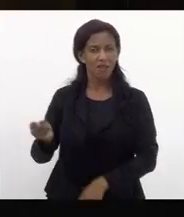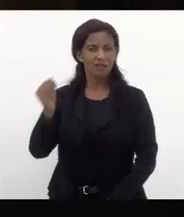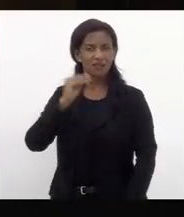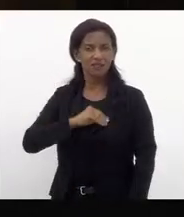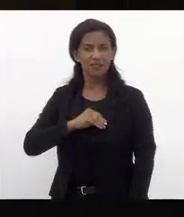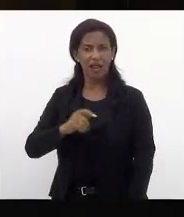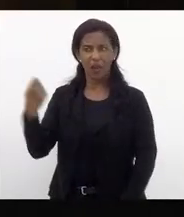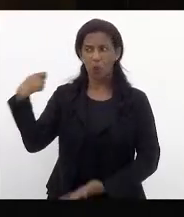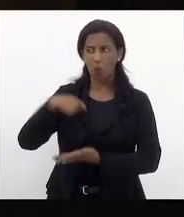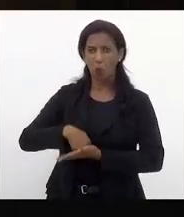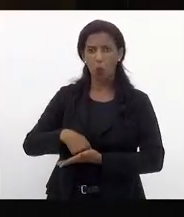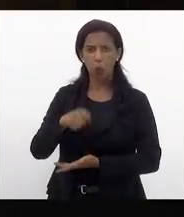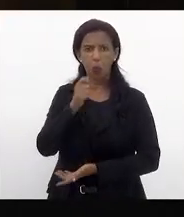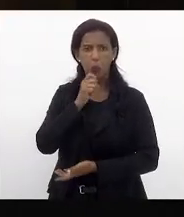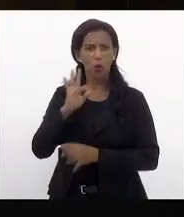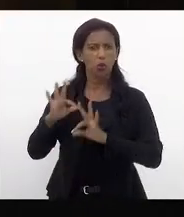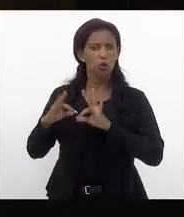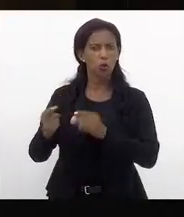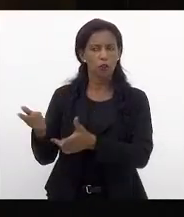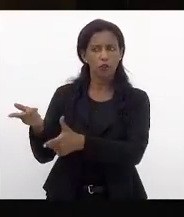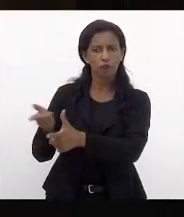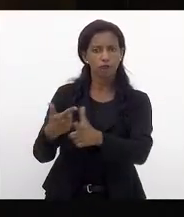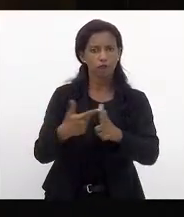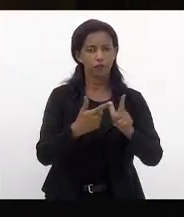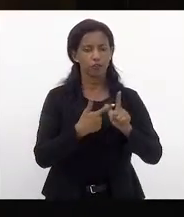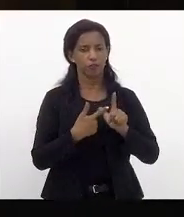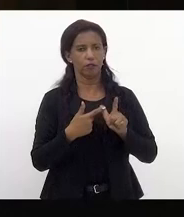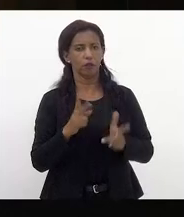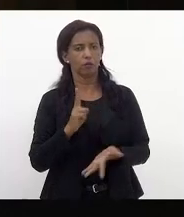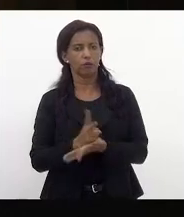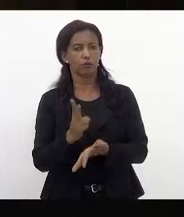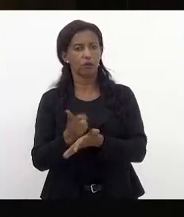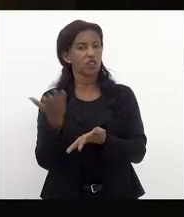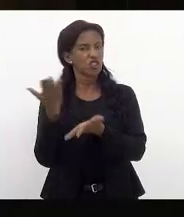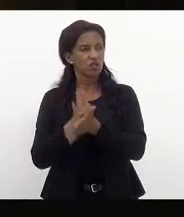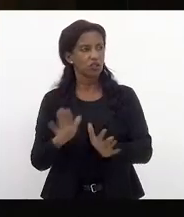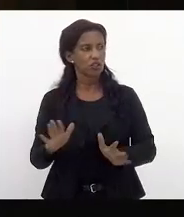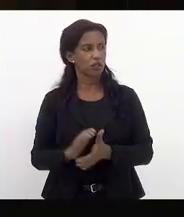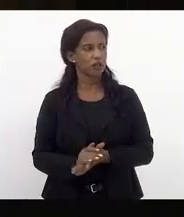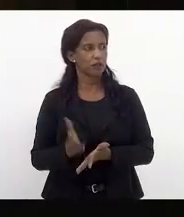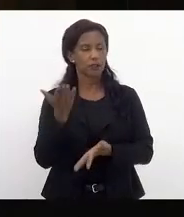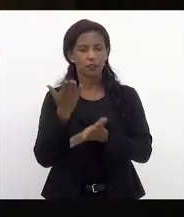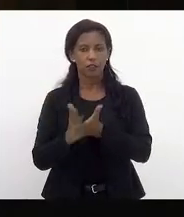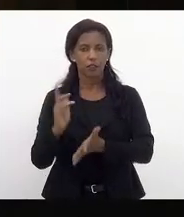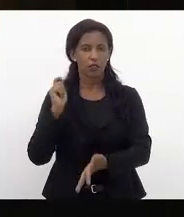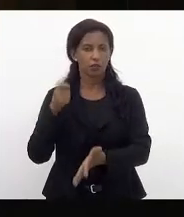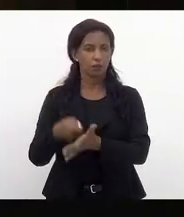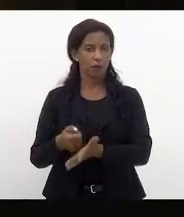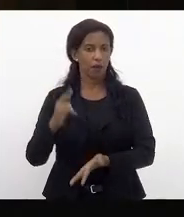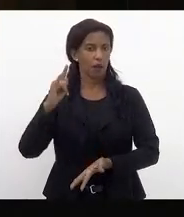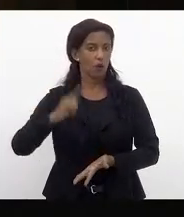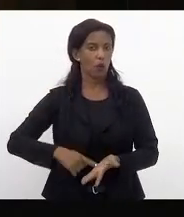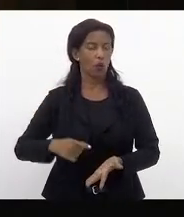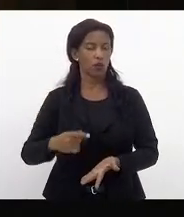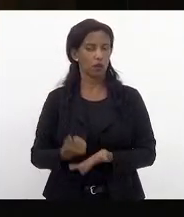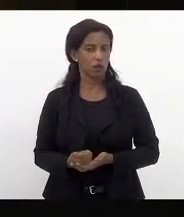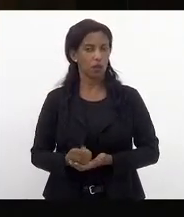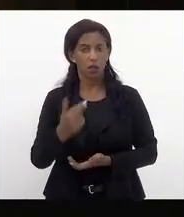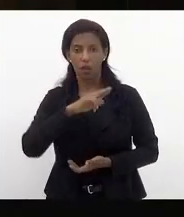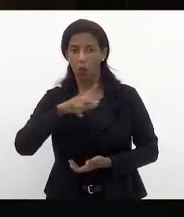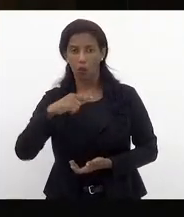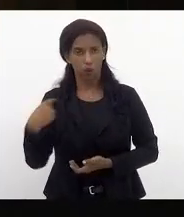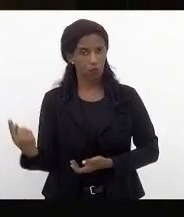salário não pagar todas as despesas que o trabalhador tem. Chega! Chega de pagar a conta de uma crise que não é